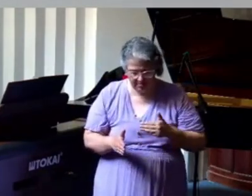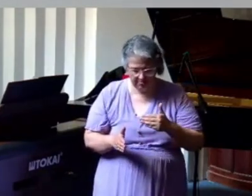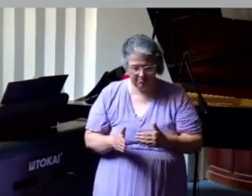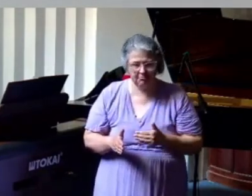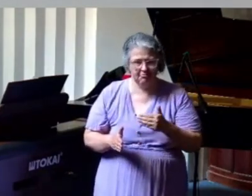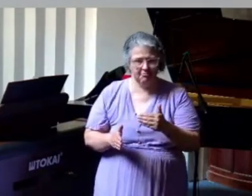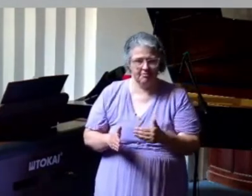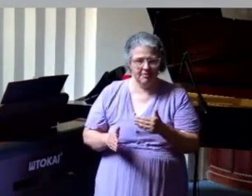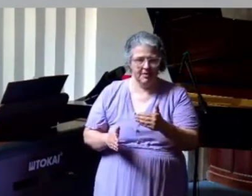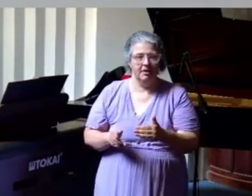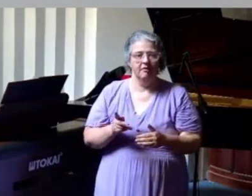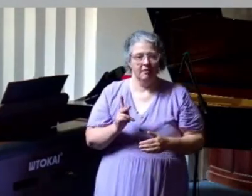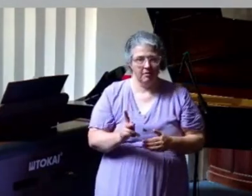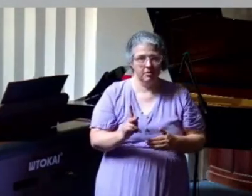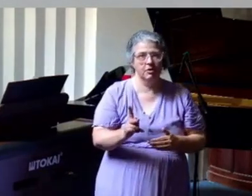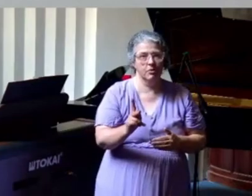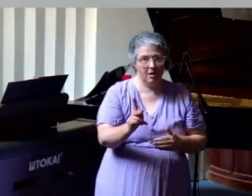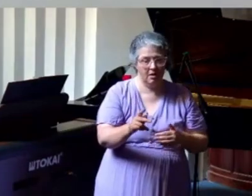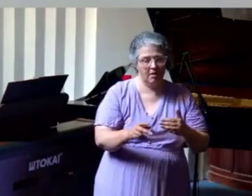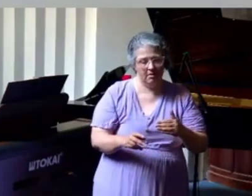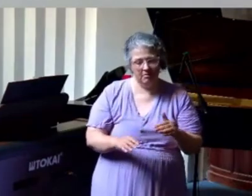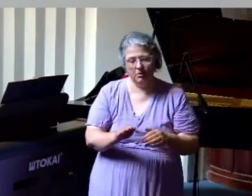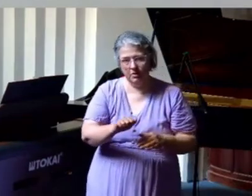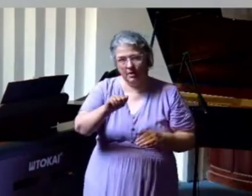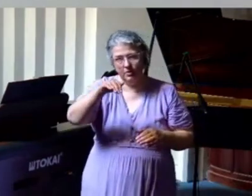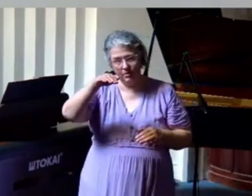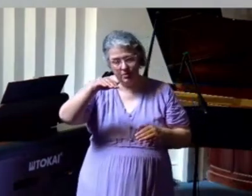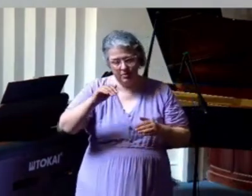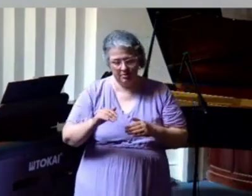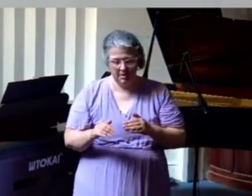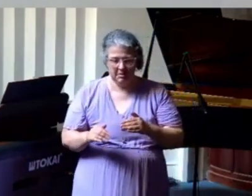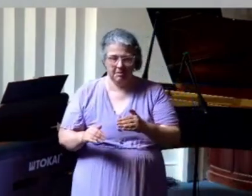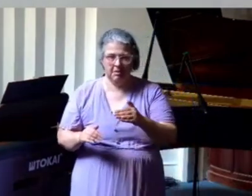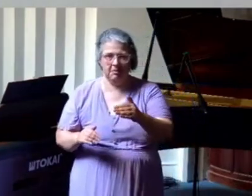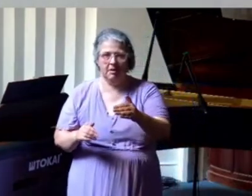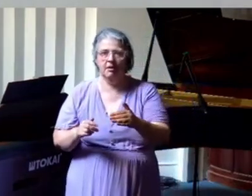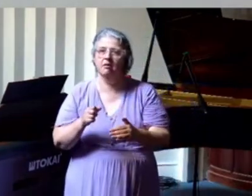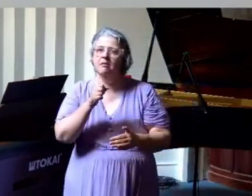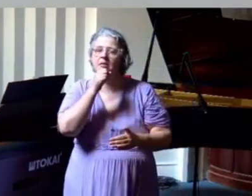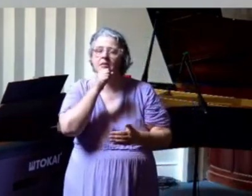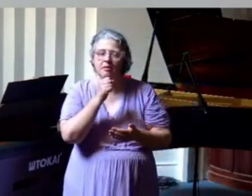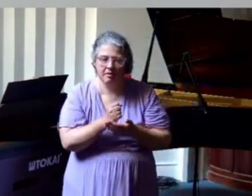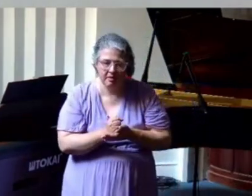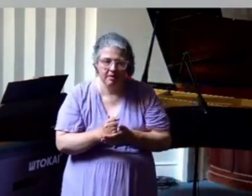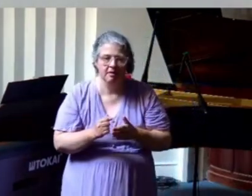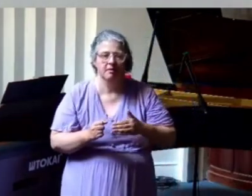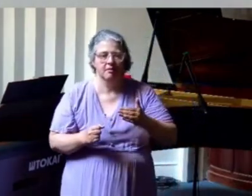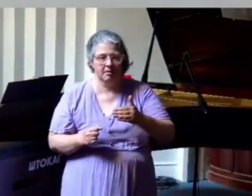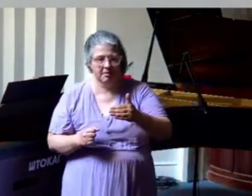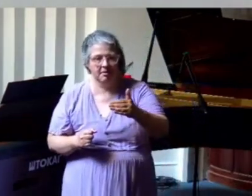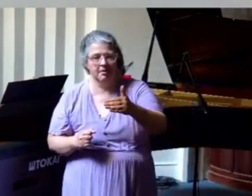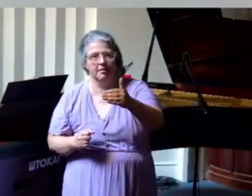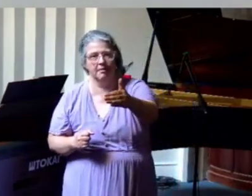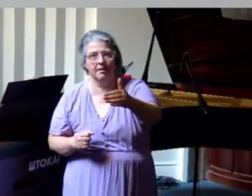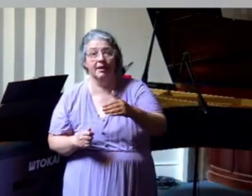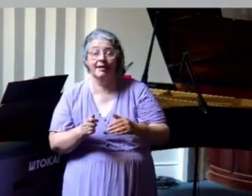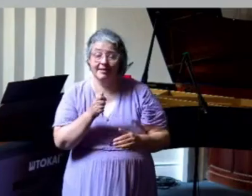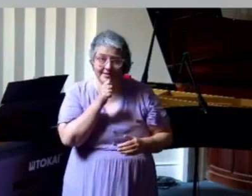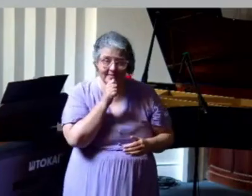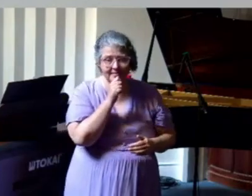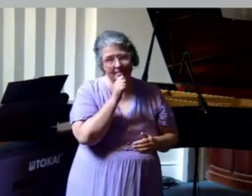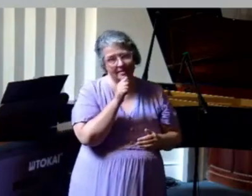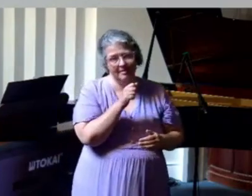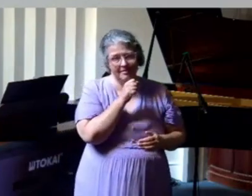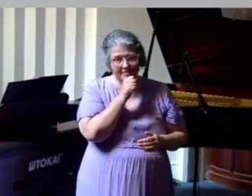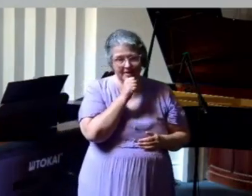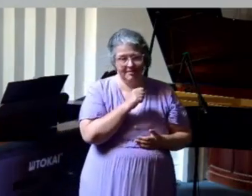nessa caminhada quando forem adultos. E vocês descansarão nesse caminho, nessa caminhada. Se